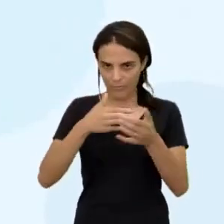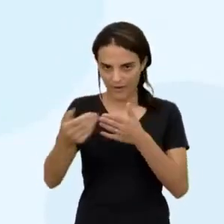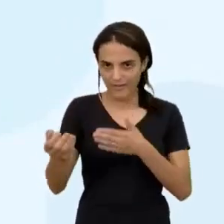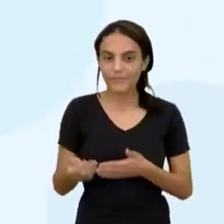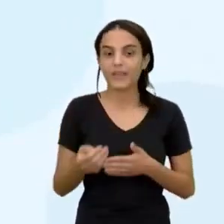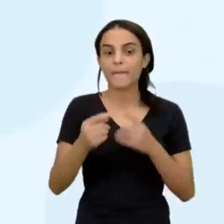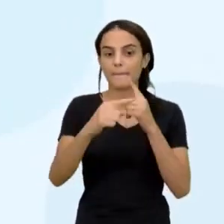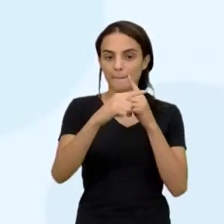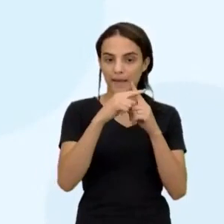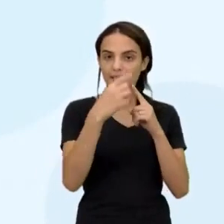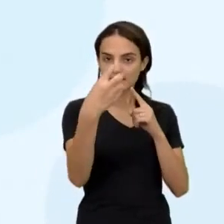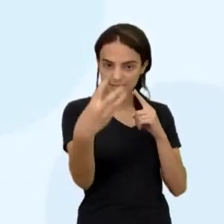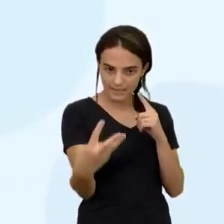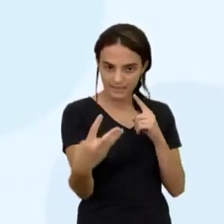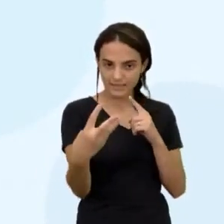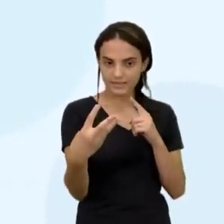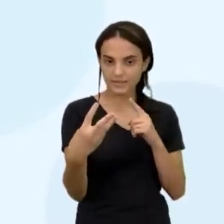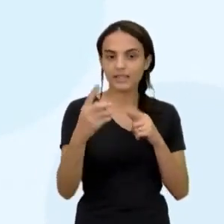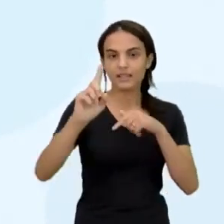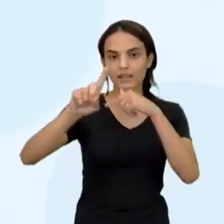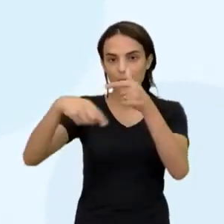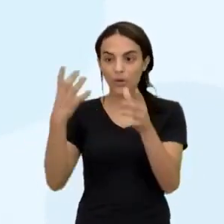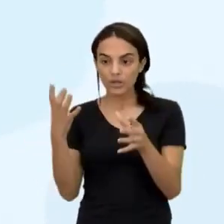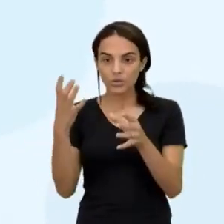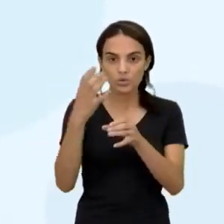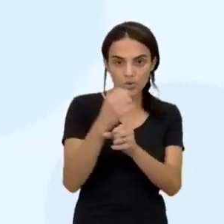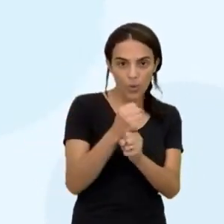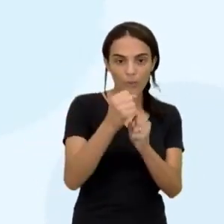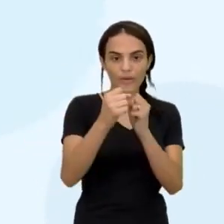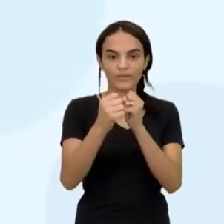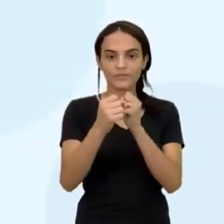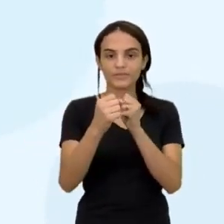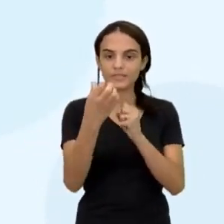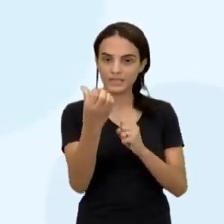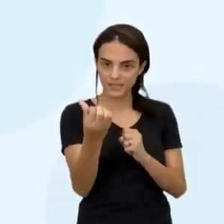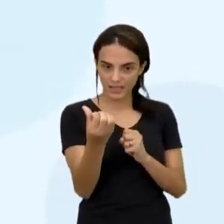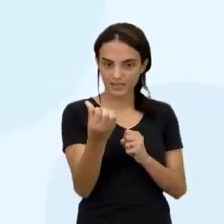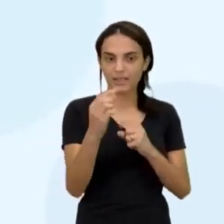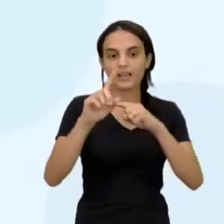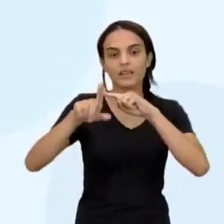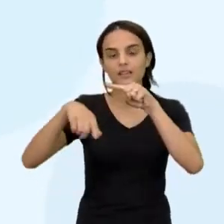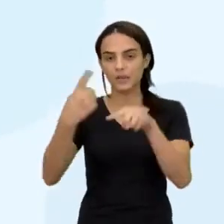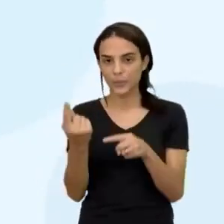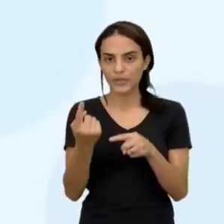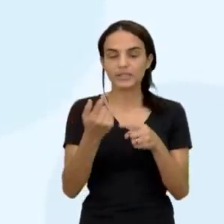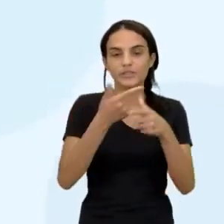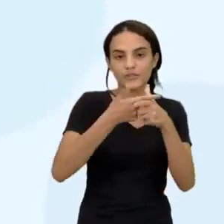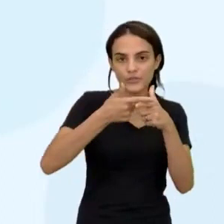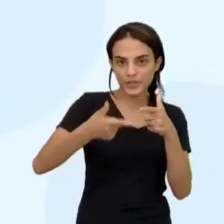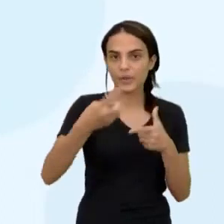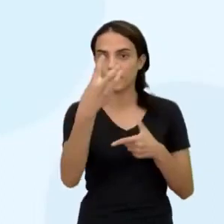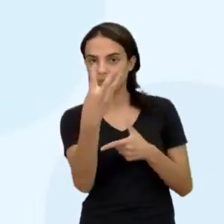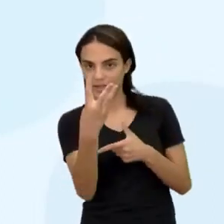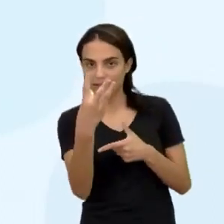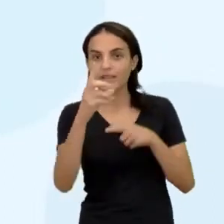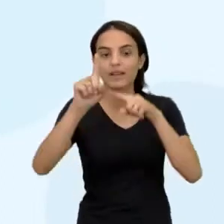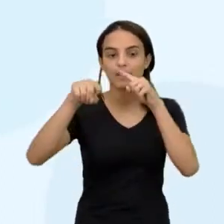número, multiplica por 3. Depois soma 6, depois divide por 3 e